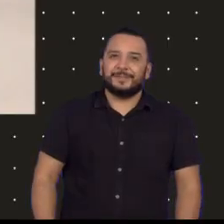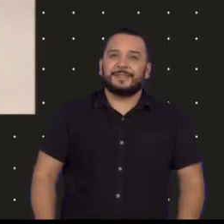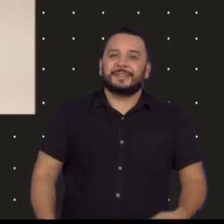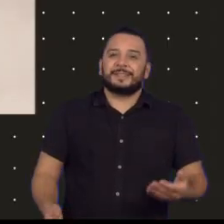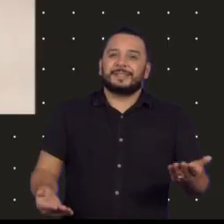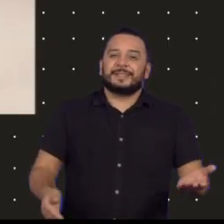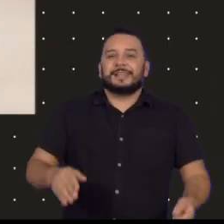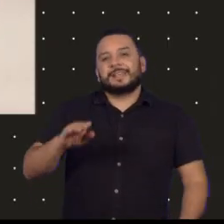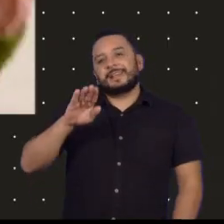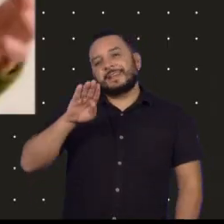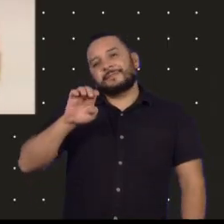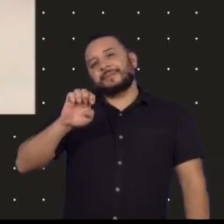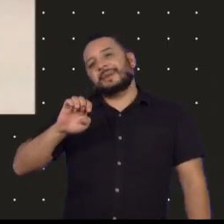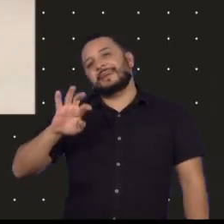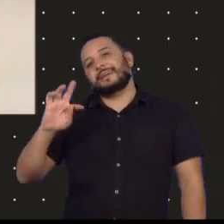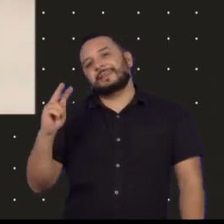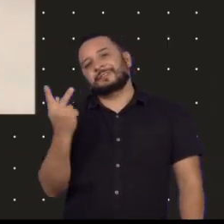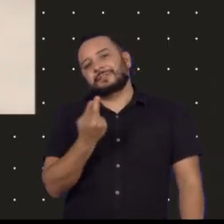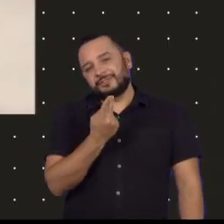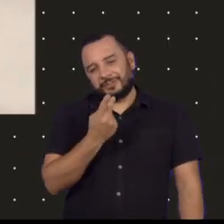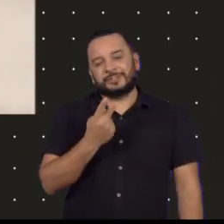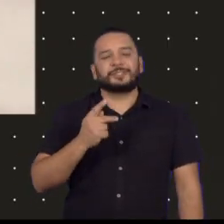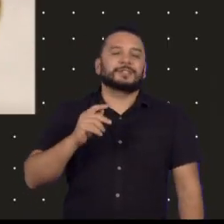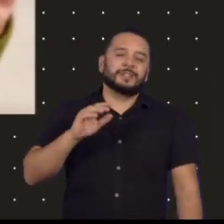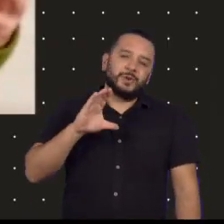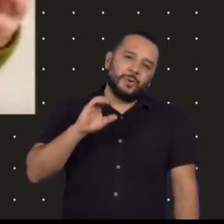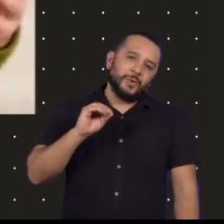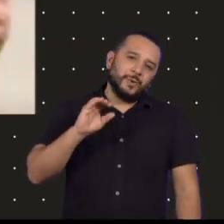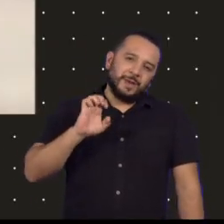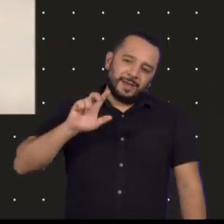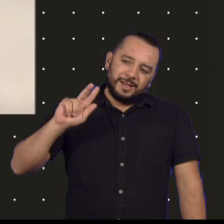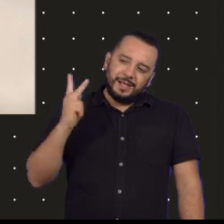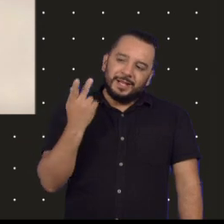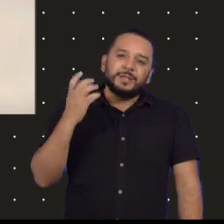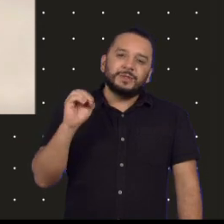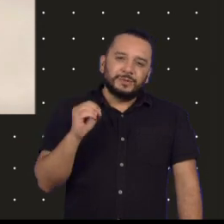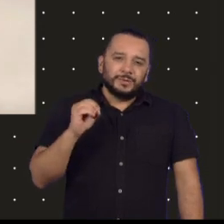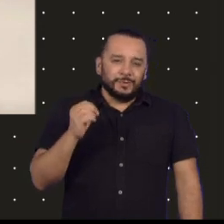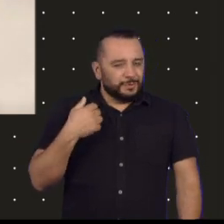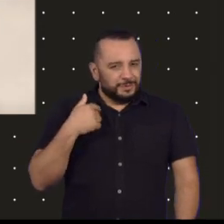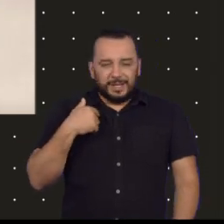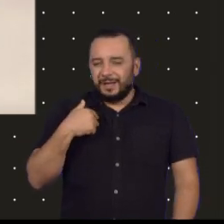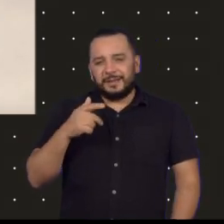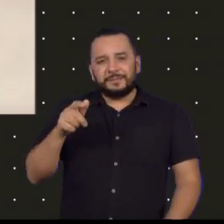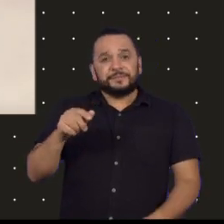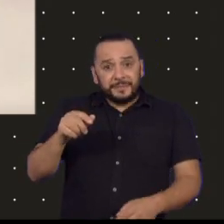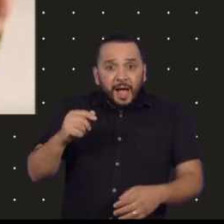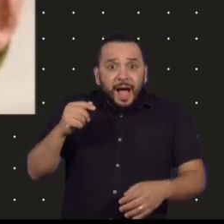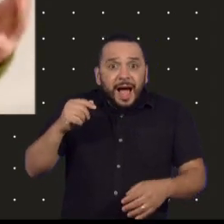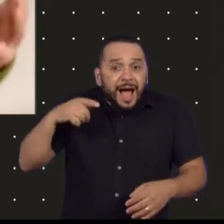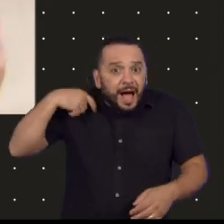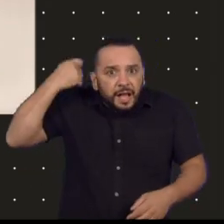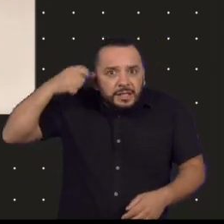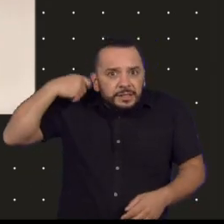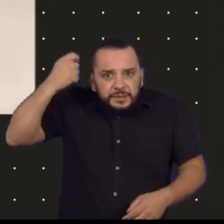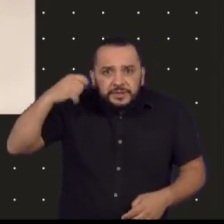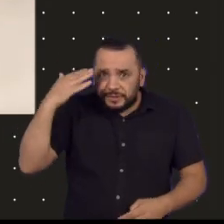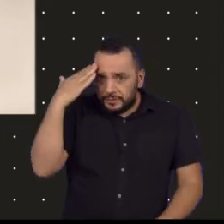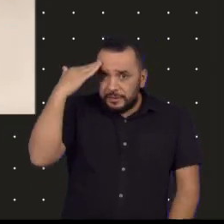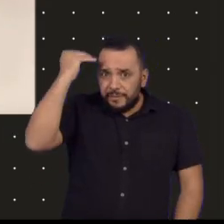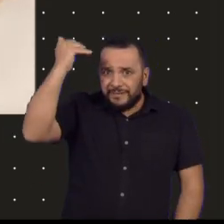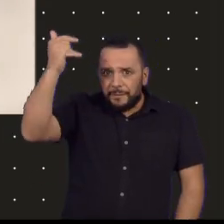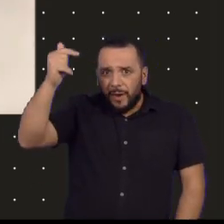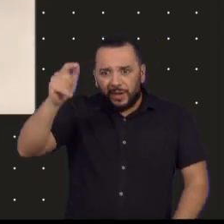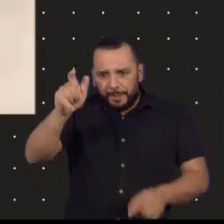Bete Coelho, uma das maiores atrizes brasileiras de todos os tempos, mas uma